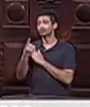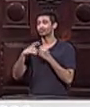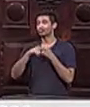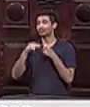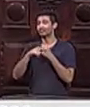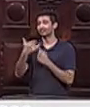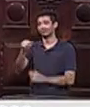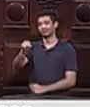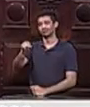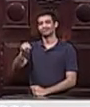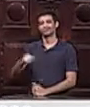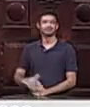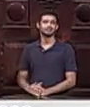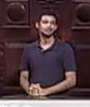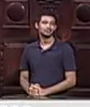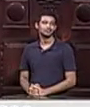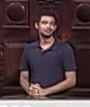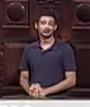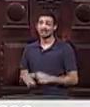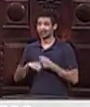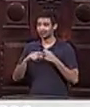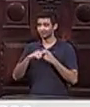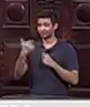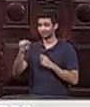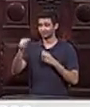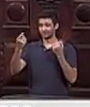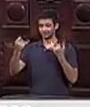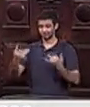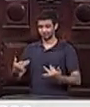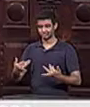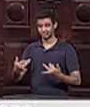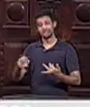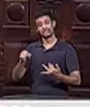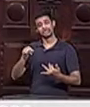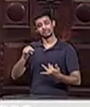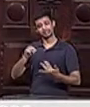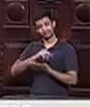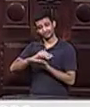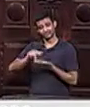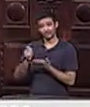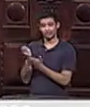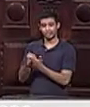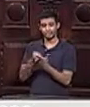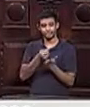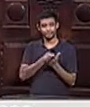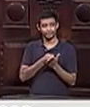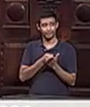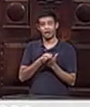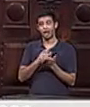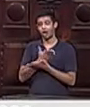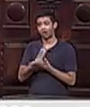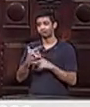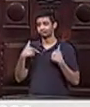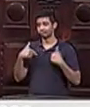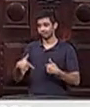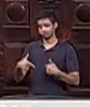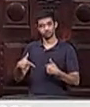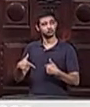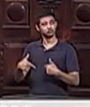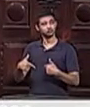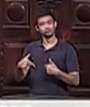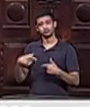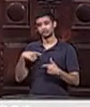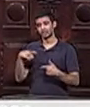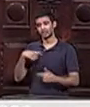18, que diz o seguinte: as despesas com pessoal ativo e inativo